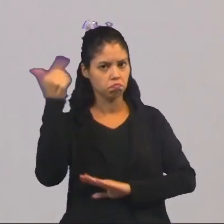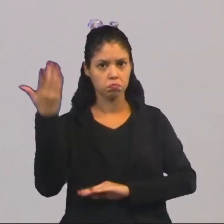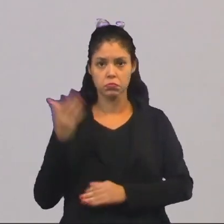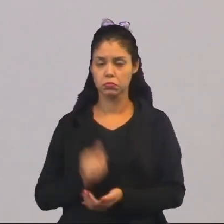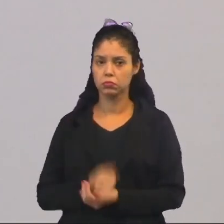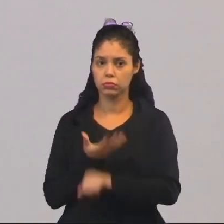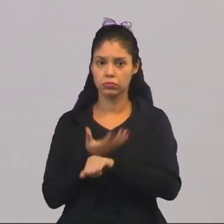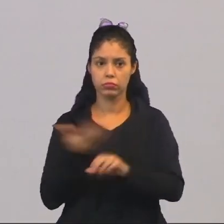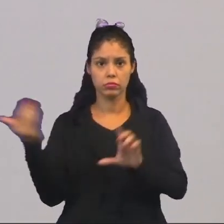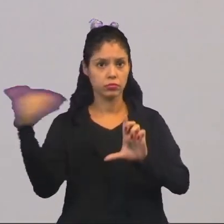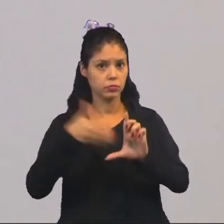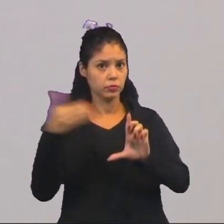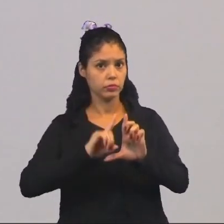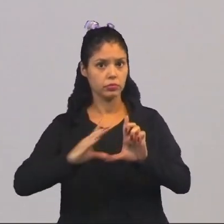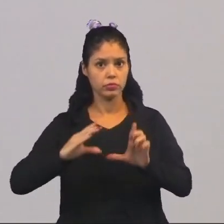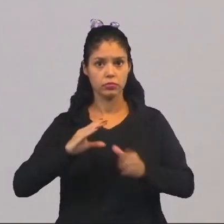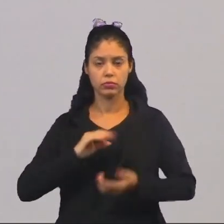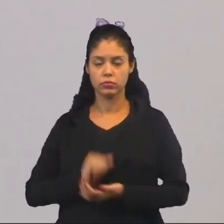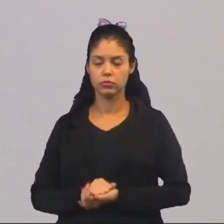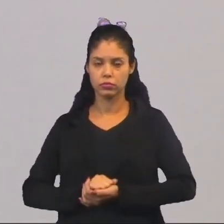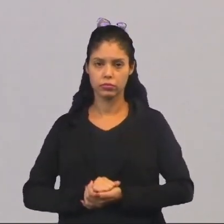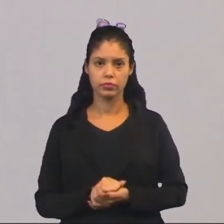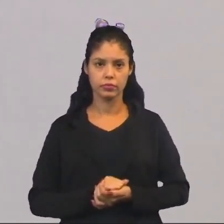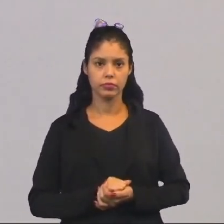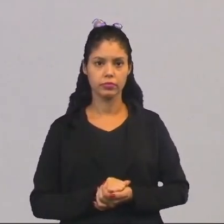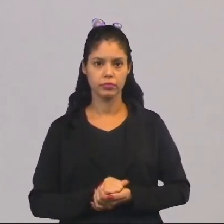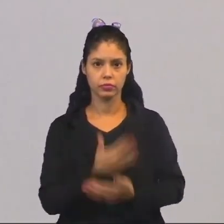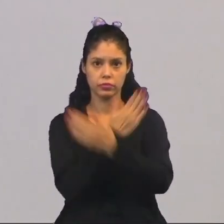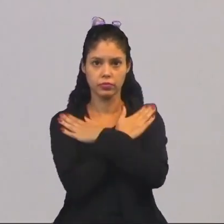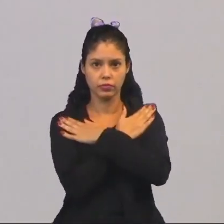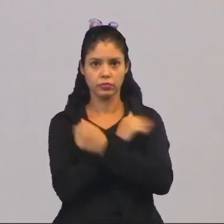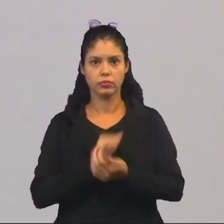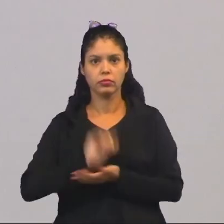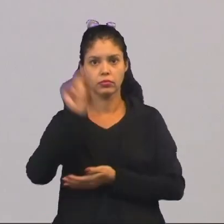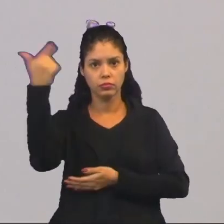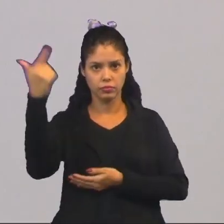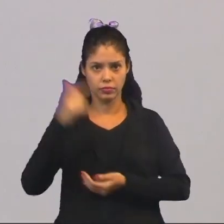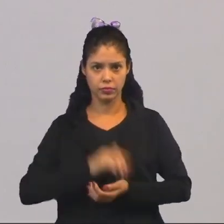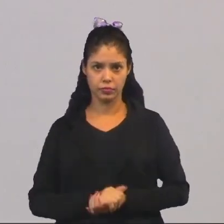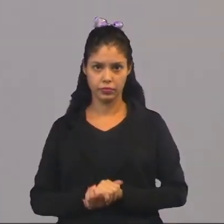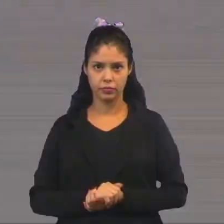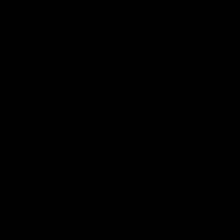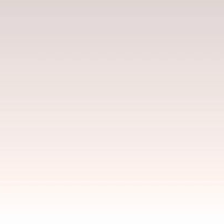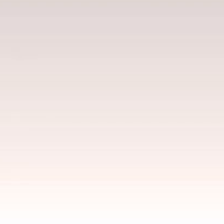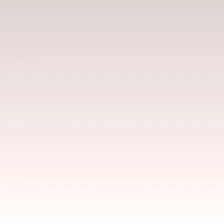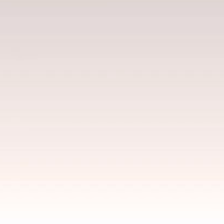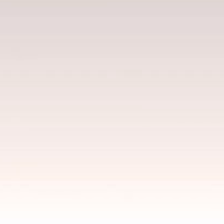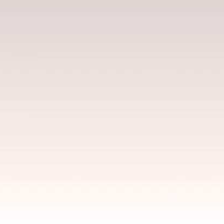componente curricular, basta você acessar esse endereço eletrônico. Um abraço e até a próxima!